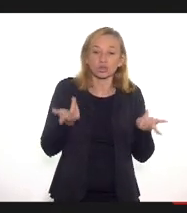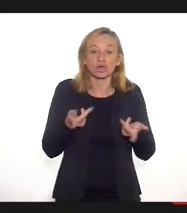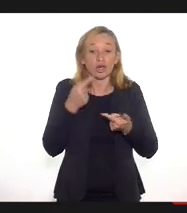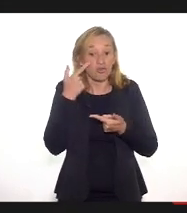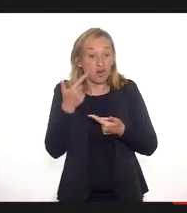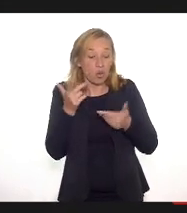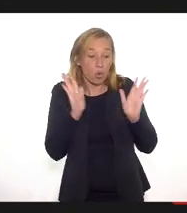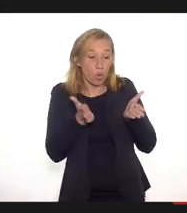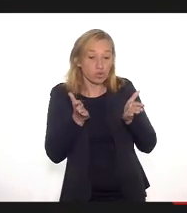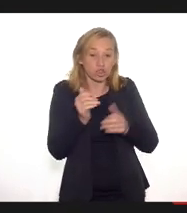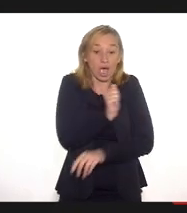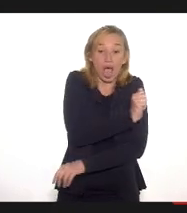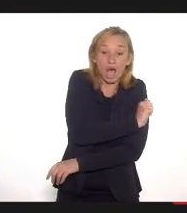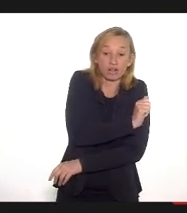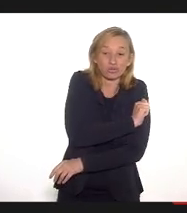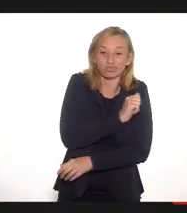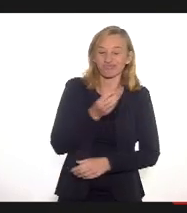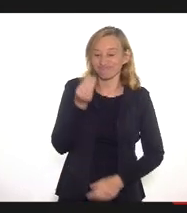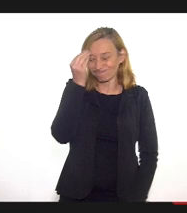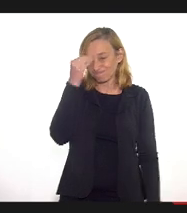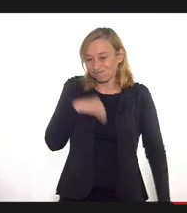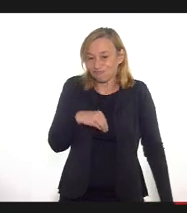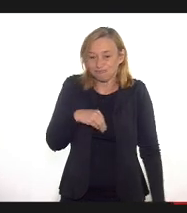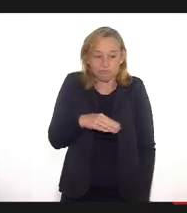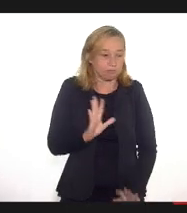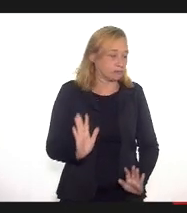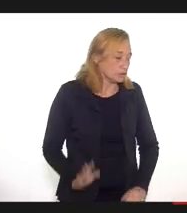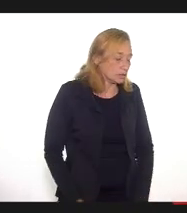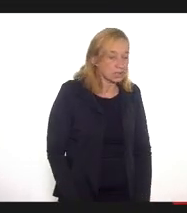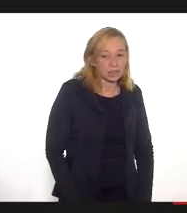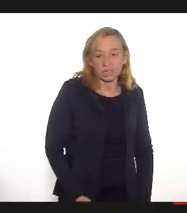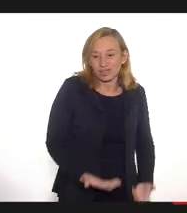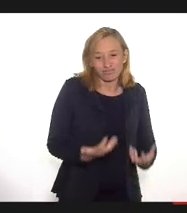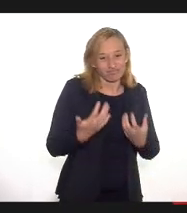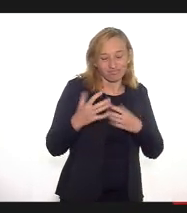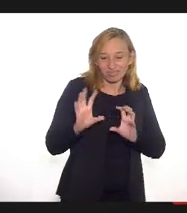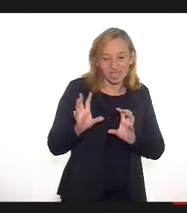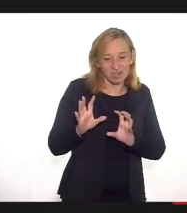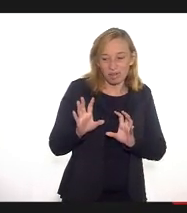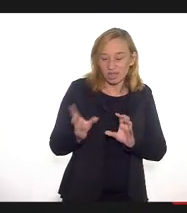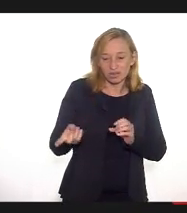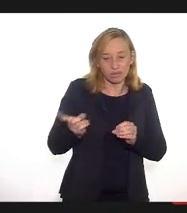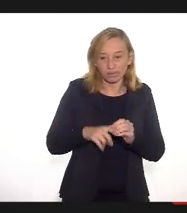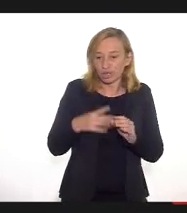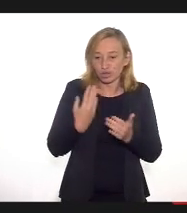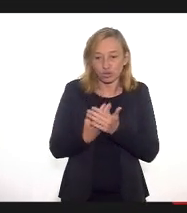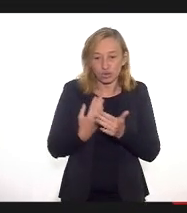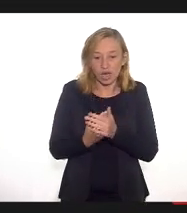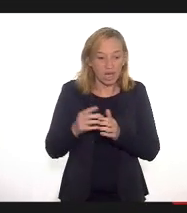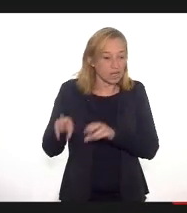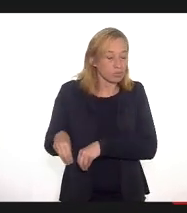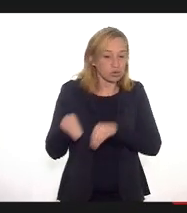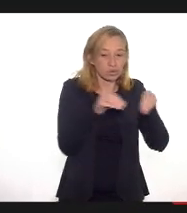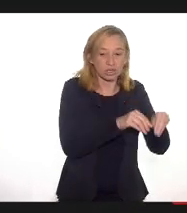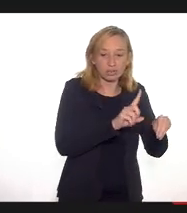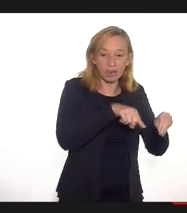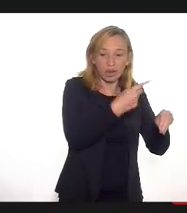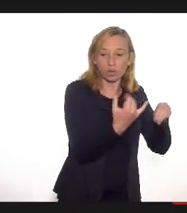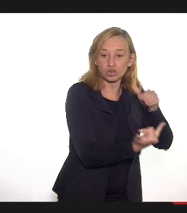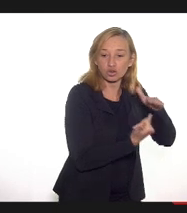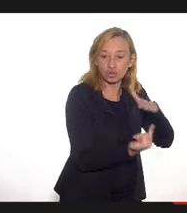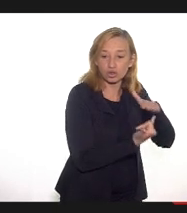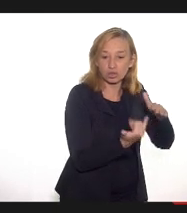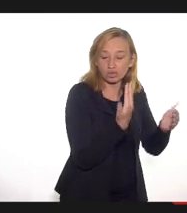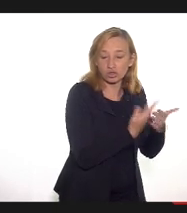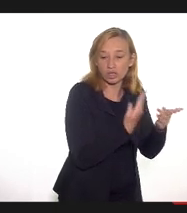hoje alunos desmotivados, alunos abandonando, alunos tentando sair da FAETEC para outras instituições de ensino,